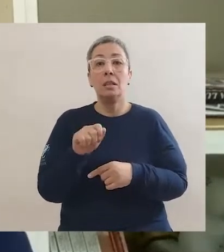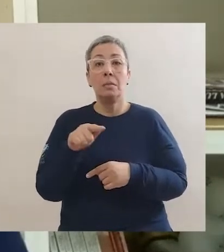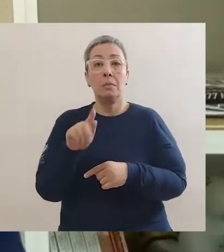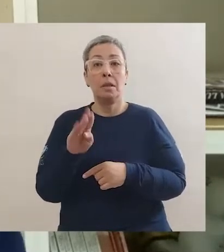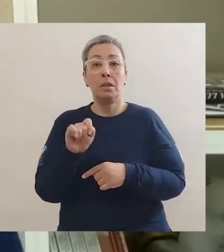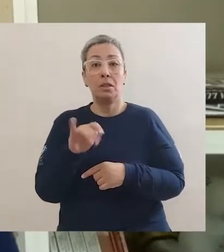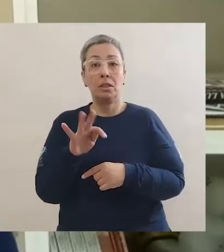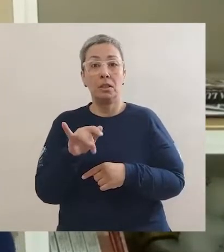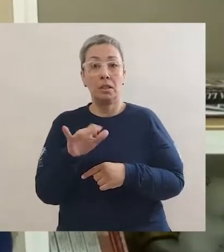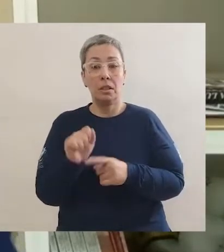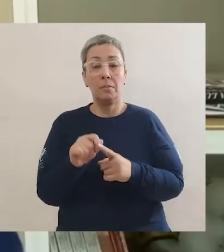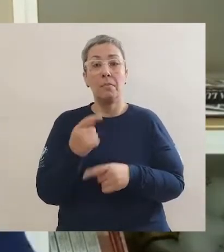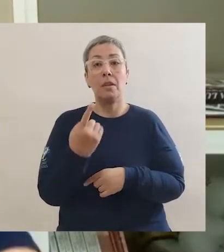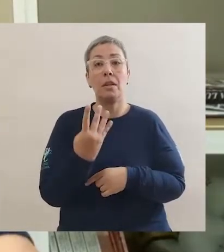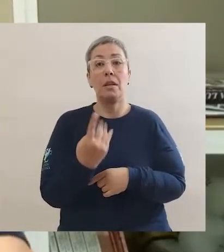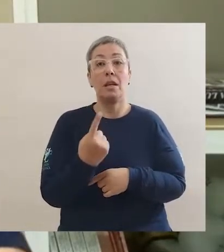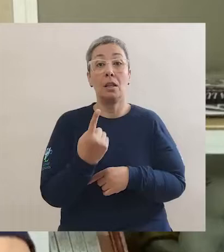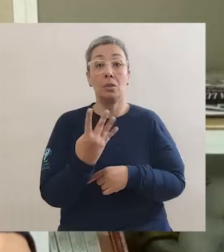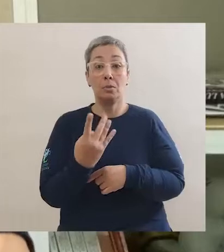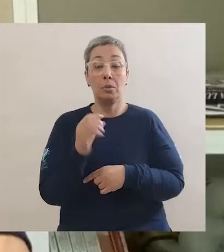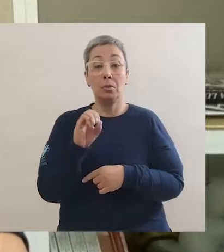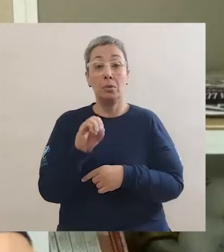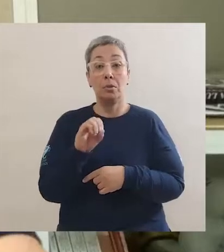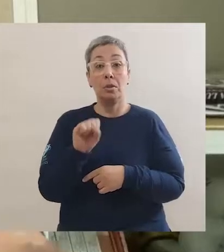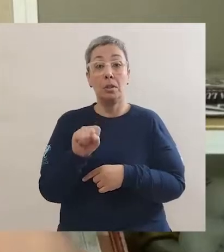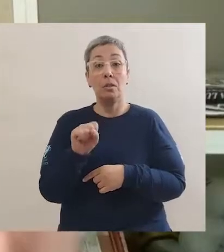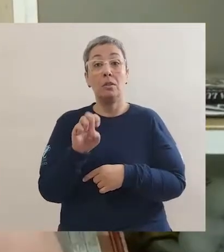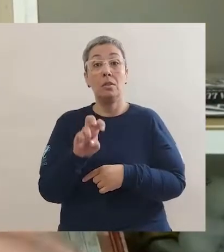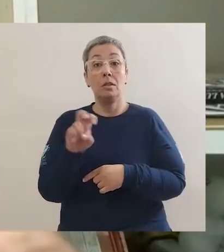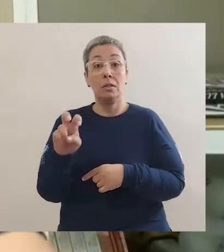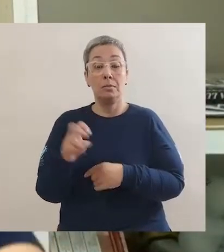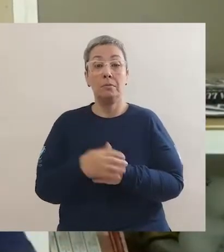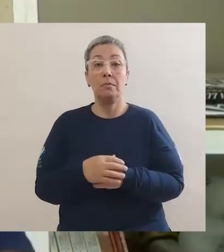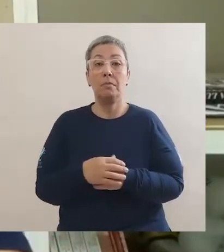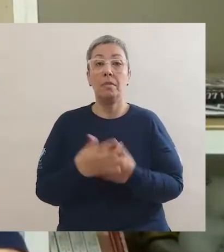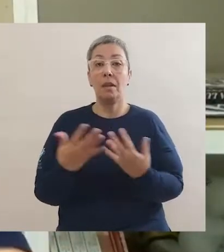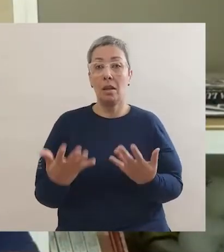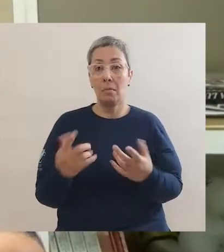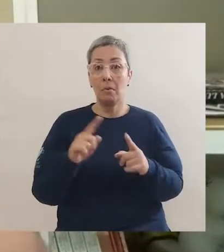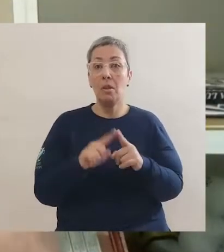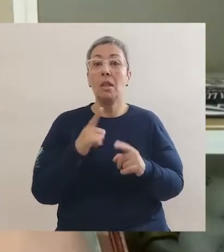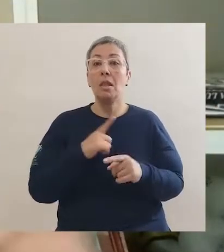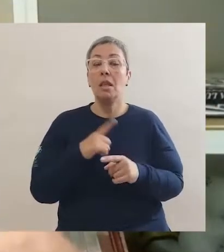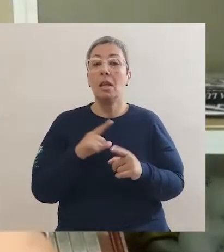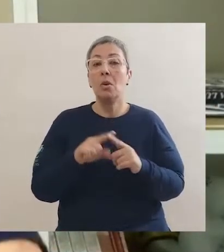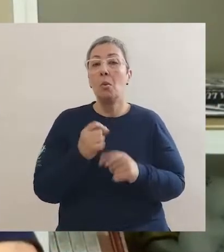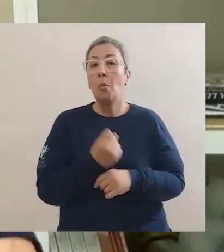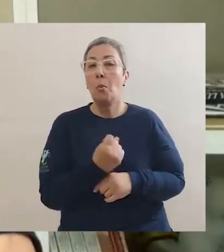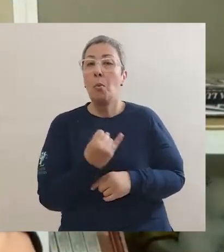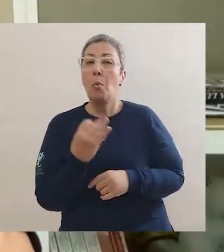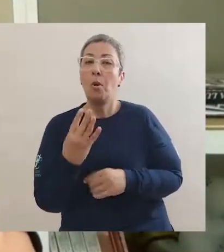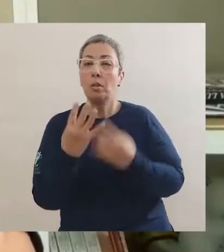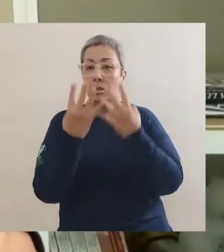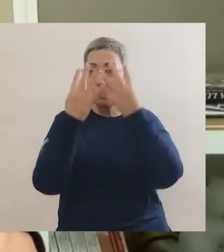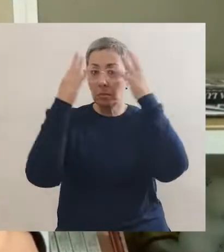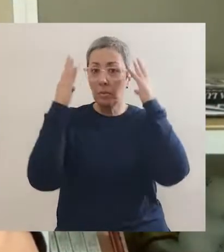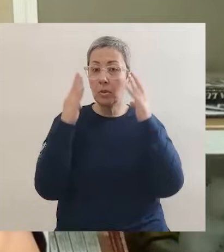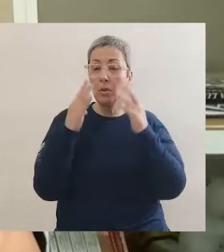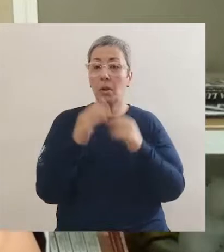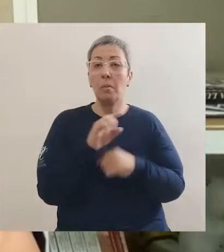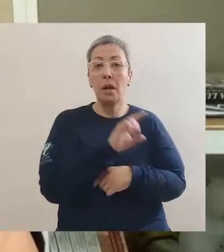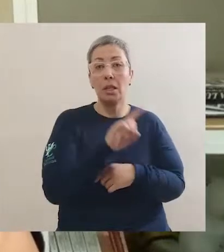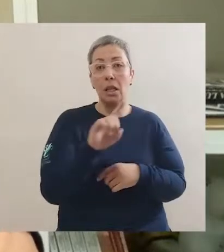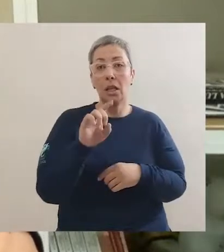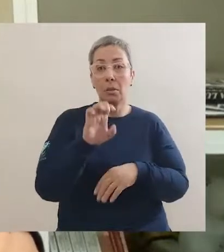de forma a fazerem uso do que a terra lhes dá para seu sustento e ainda foram responsáveis pela formação